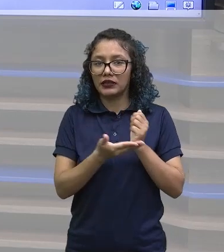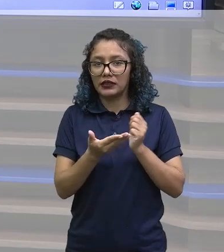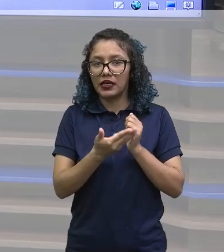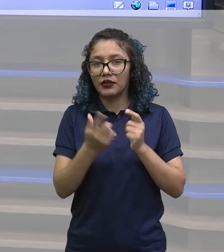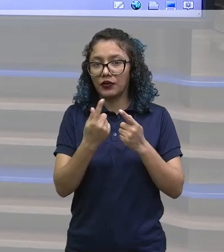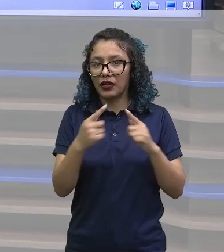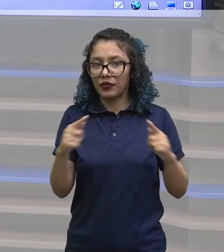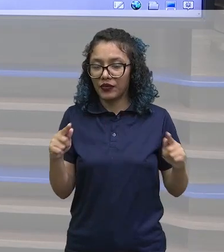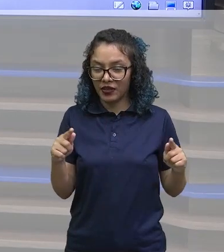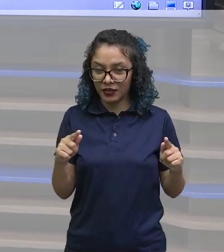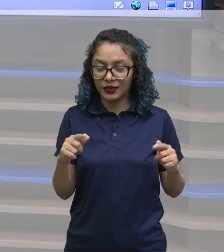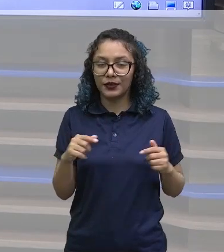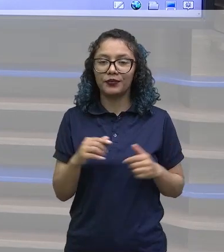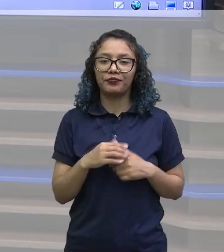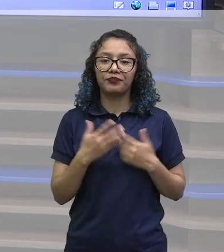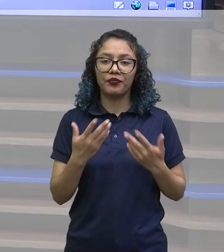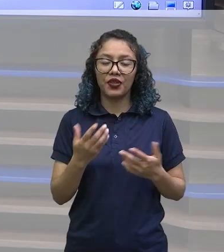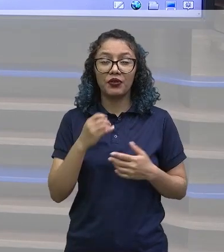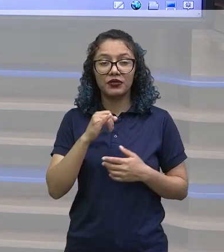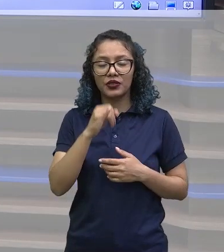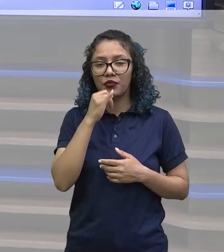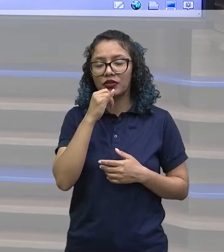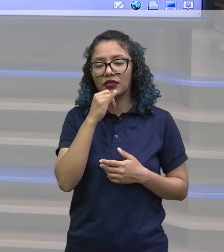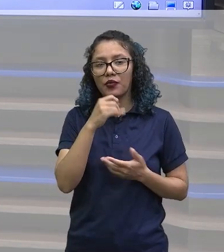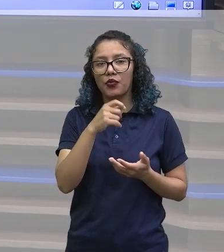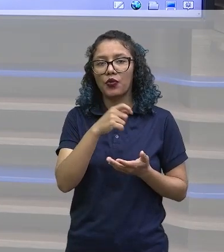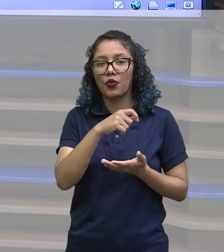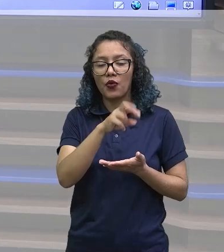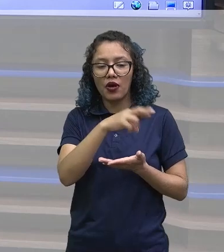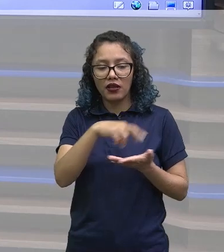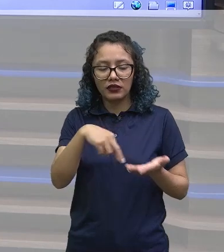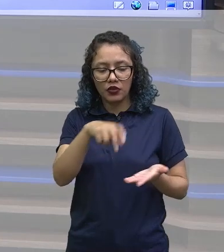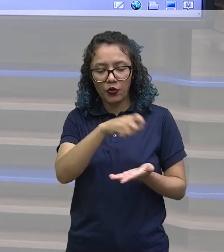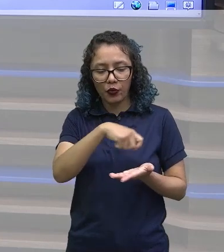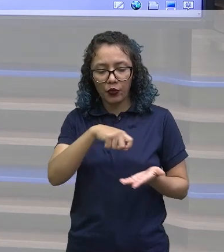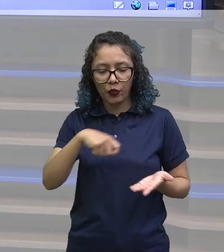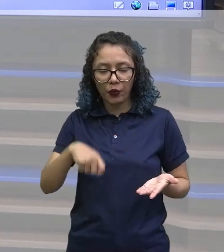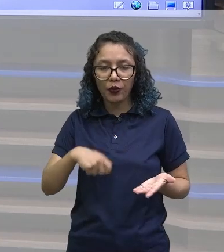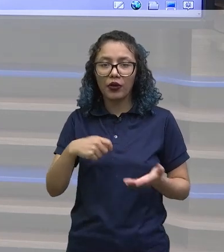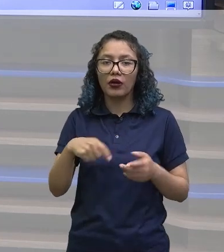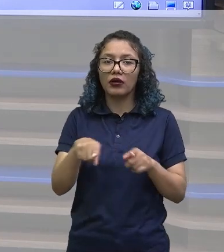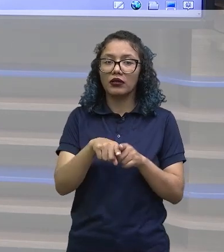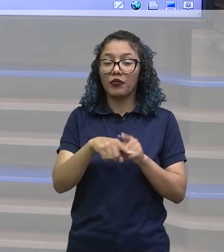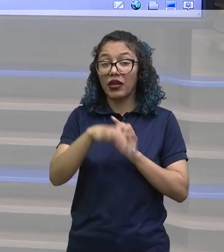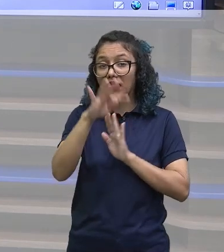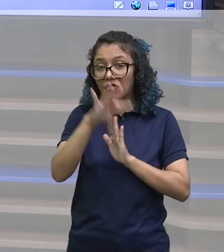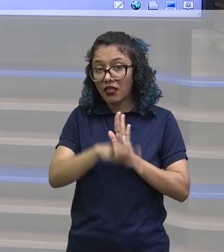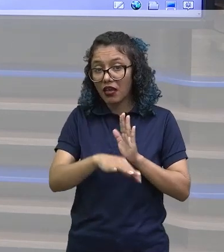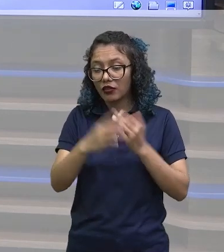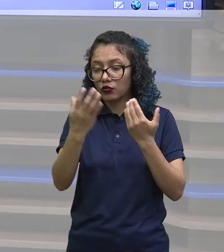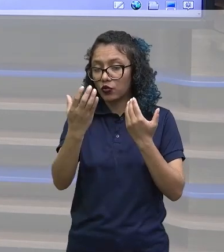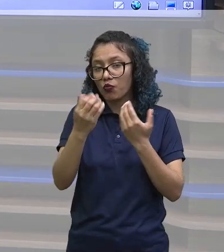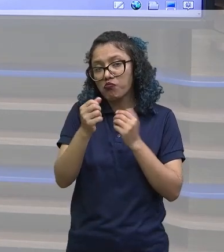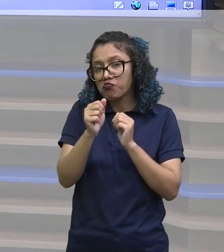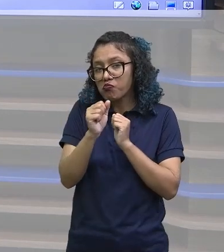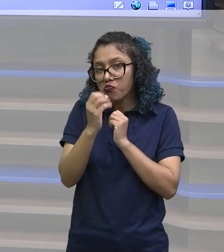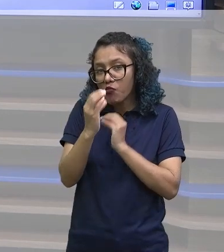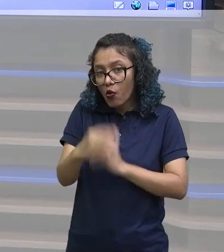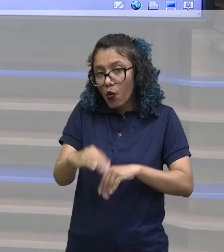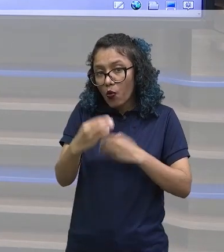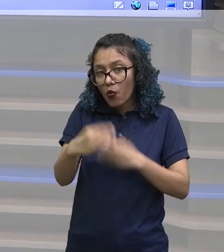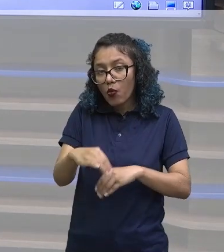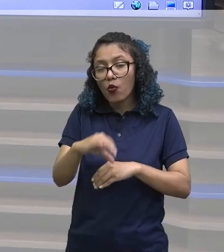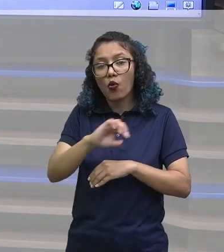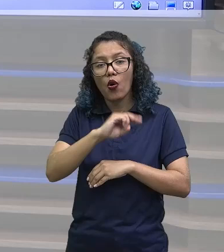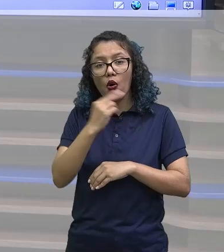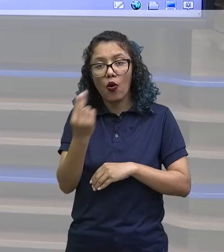Tá certo? Então, quando vocês forem escrever uma redação, escrever um texto para um concurso, ou que